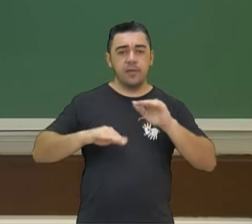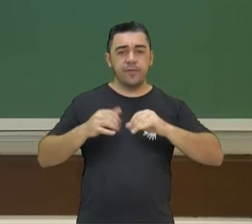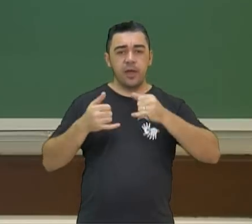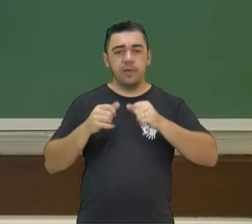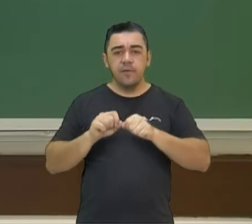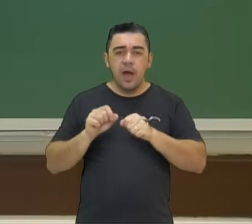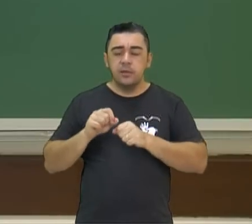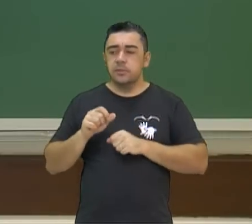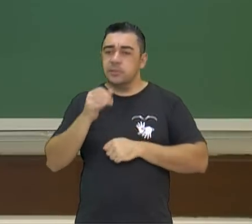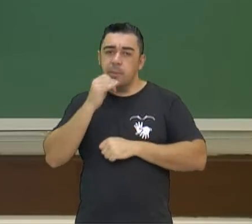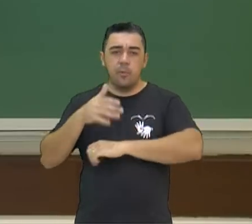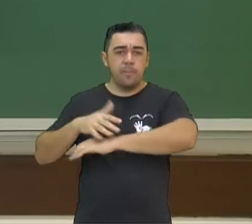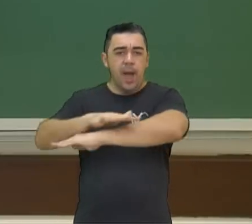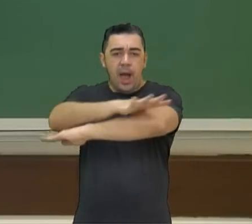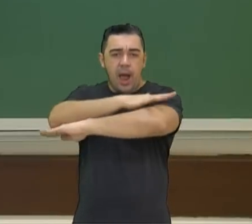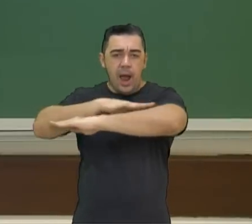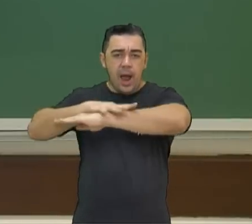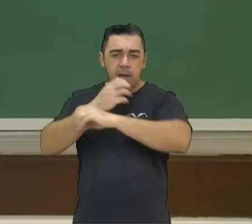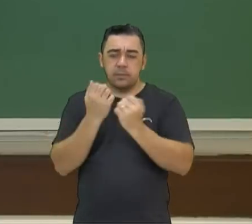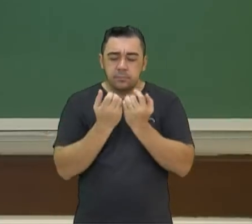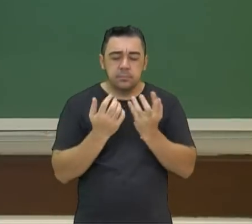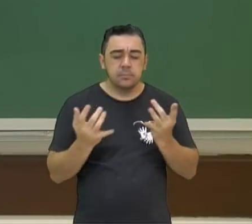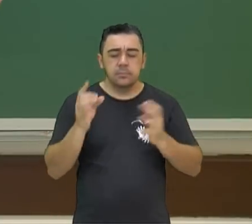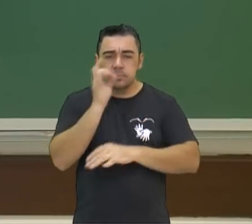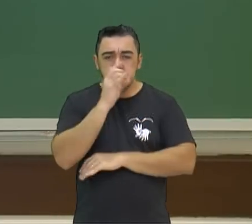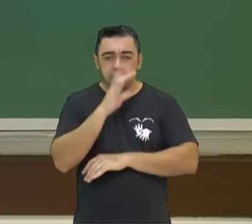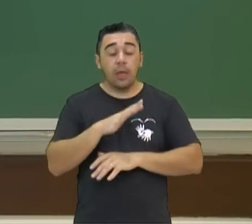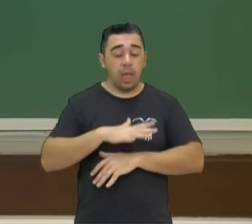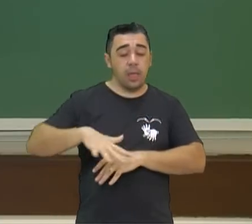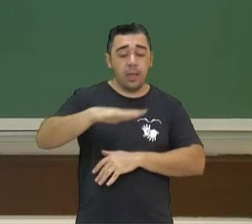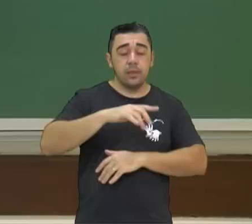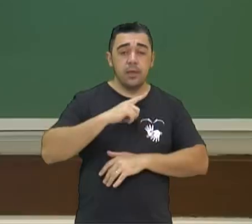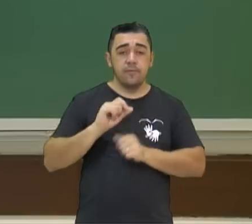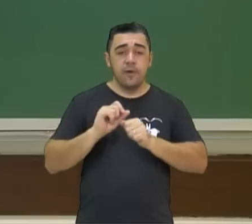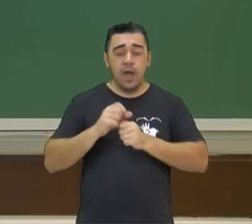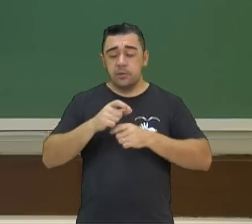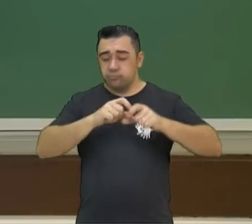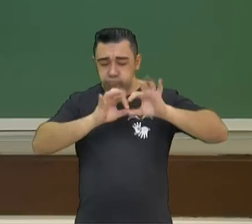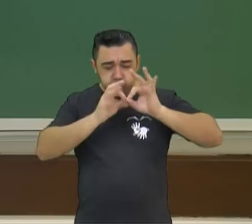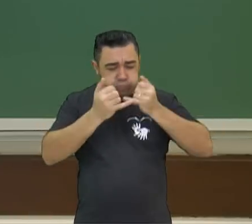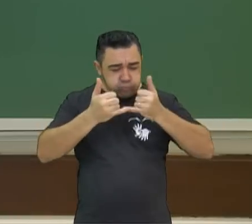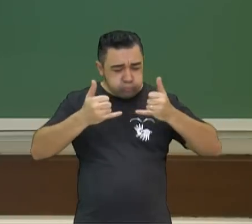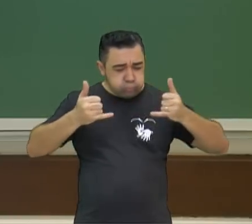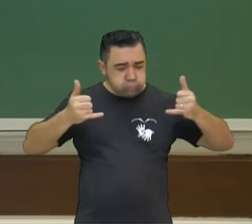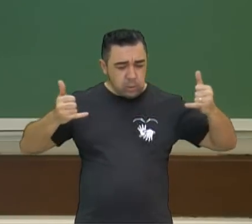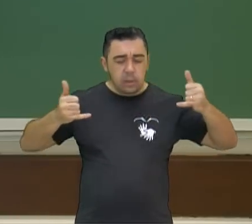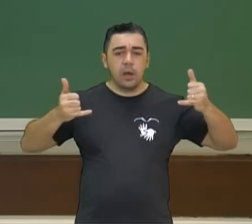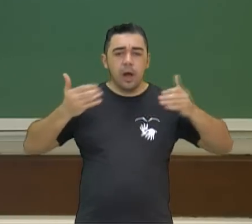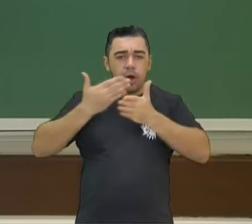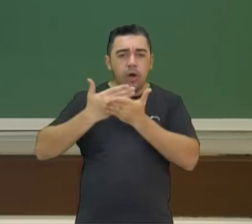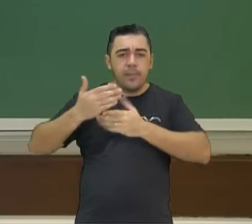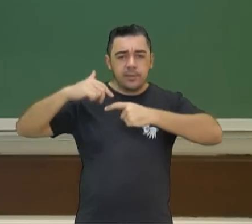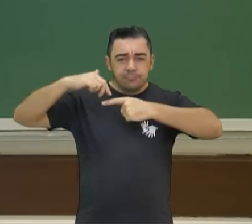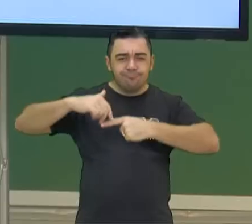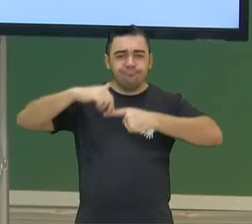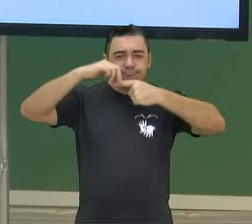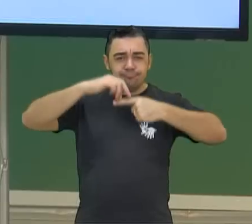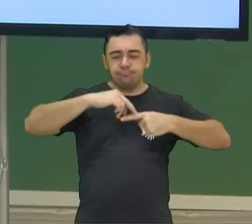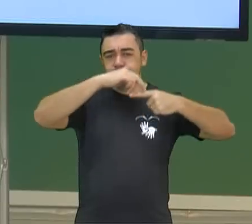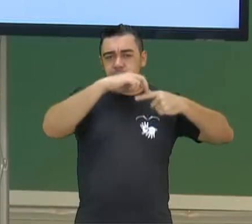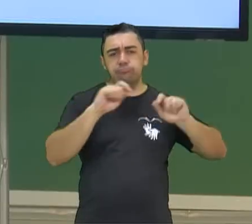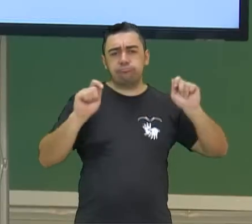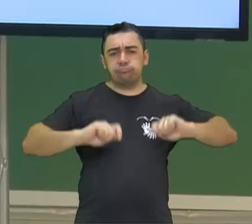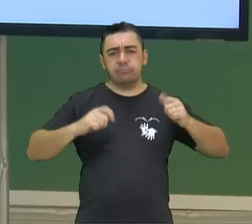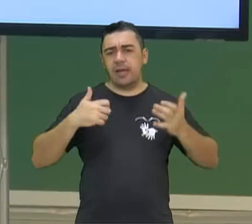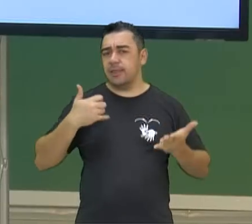fazem um piquenique no parque, esticam lá o seu slackline e começam a praticar, né? E não tem idade, né?